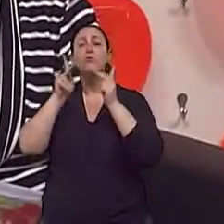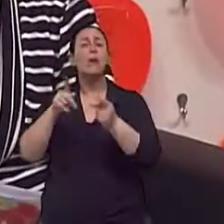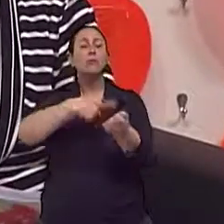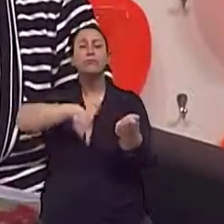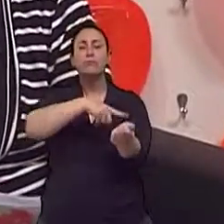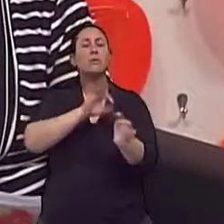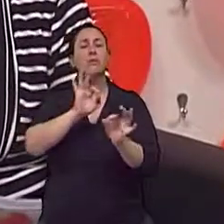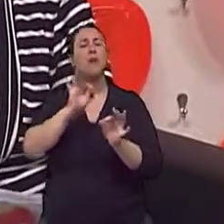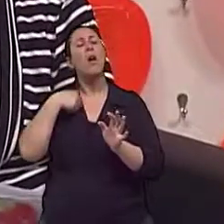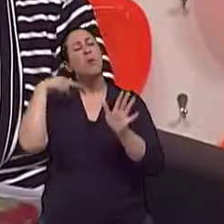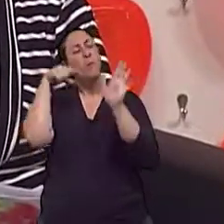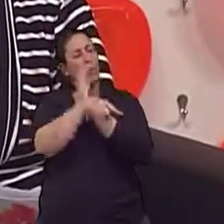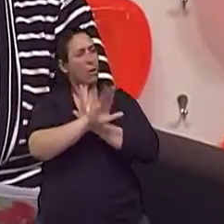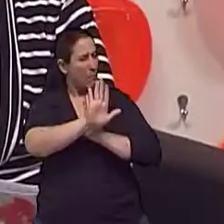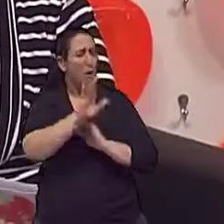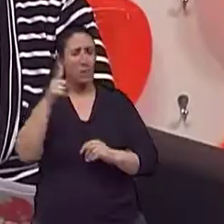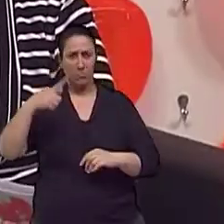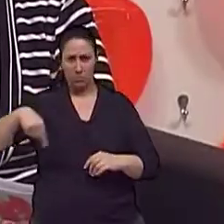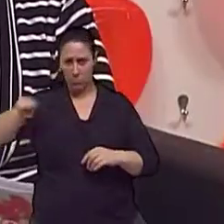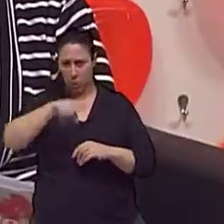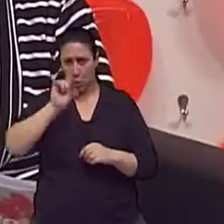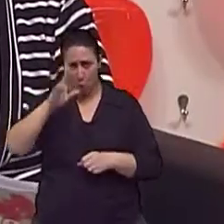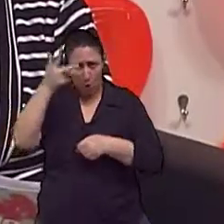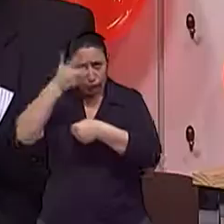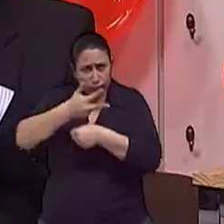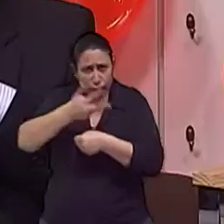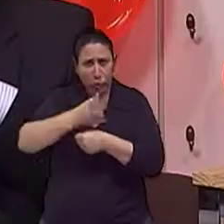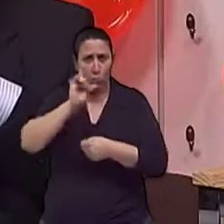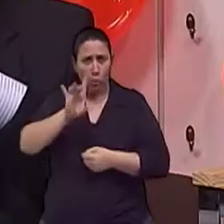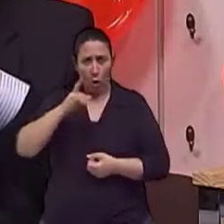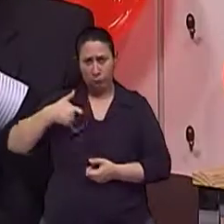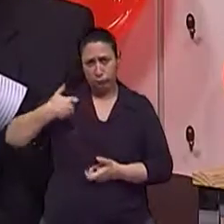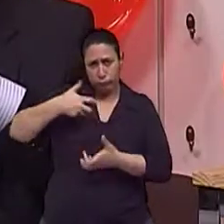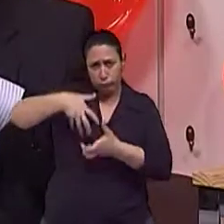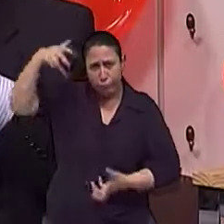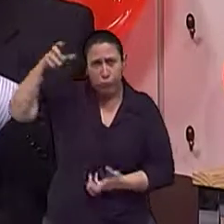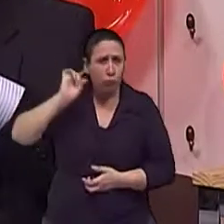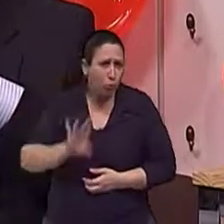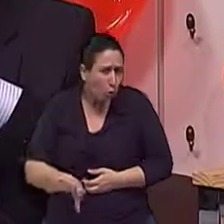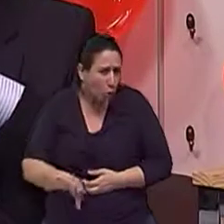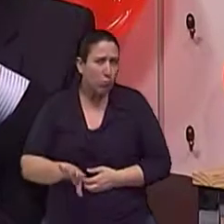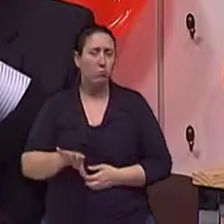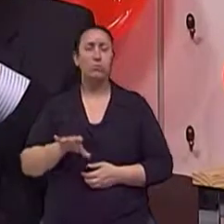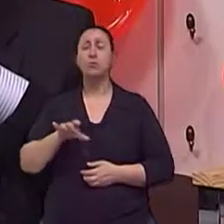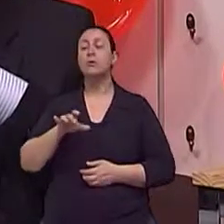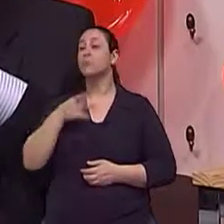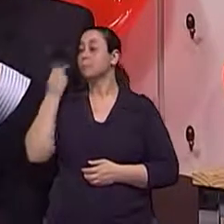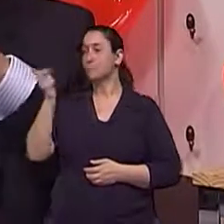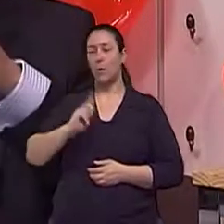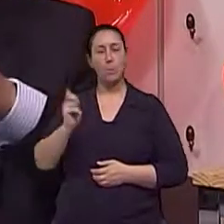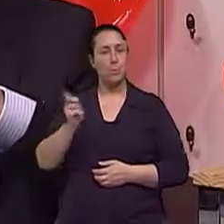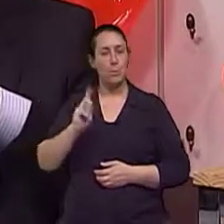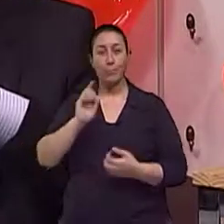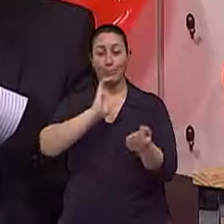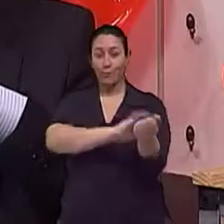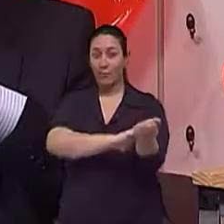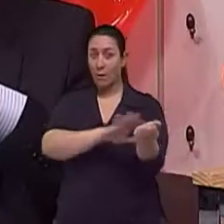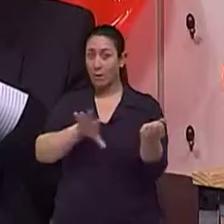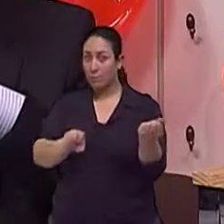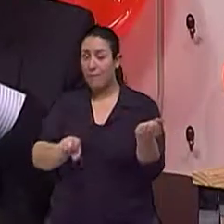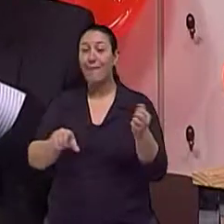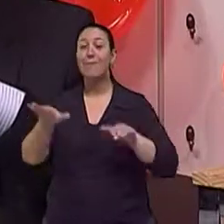ataca idosos só atacam o organismo que já está envelhecendo não a hipertensão assim a hipertensão aumenta